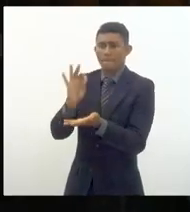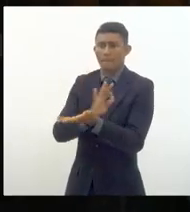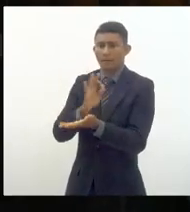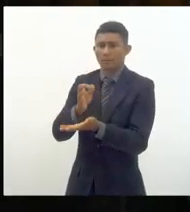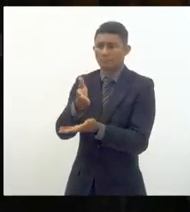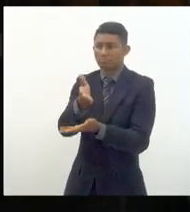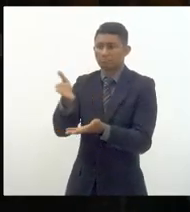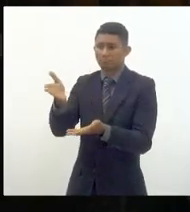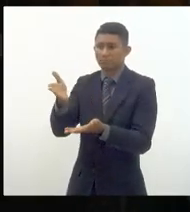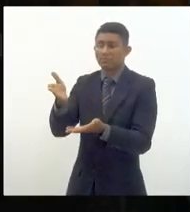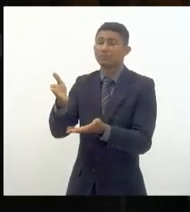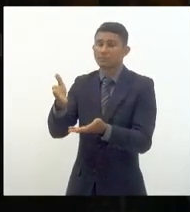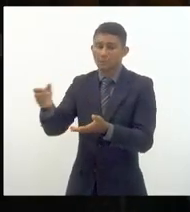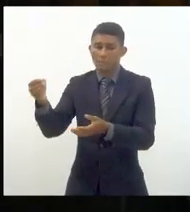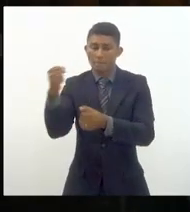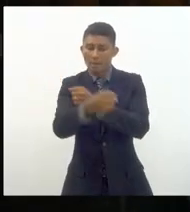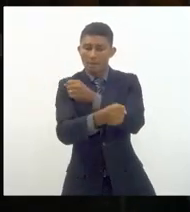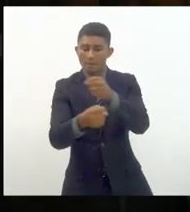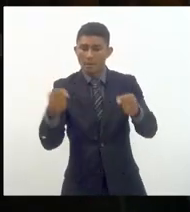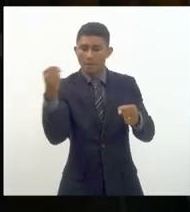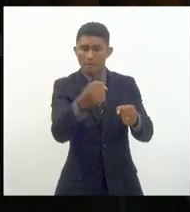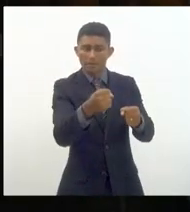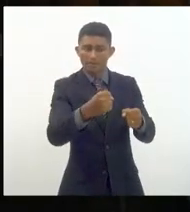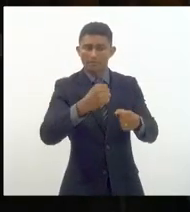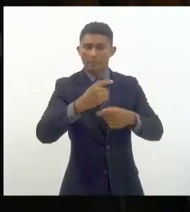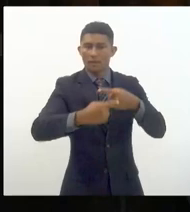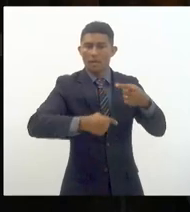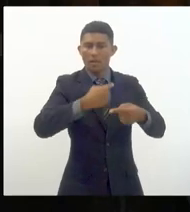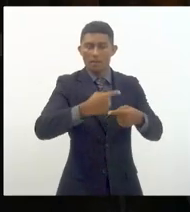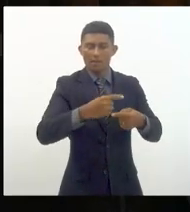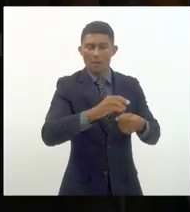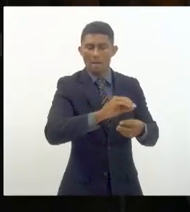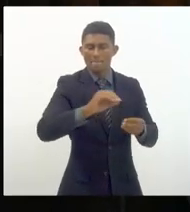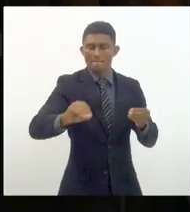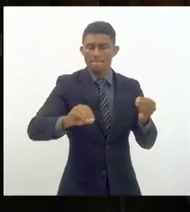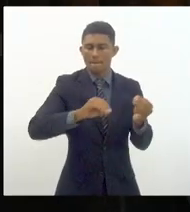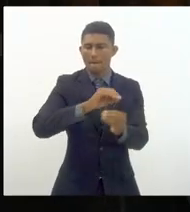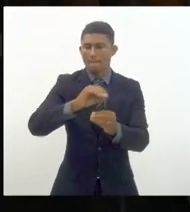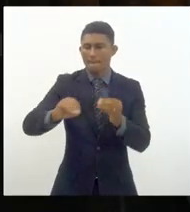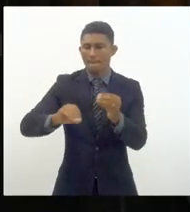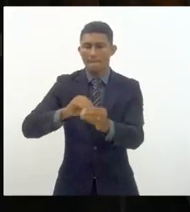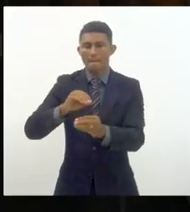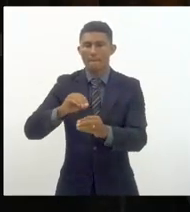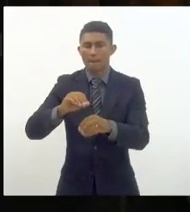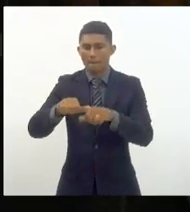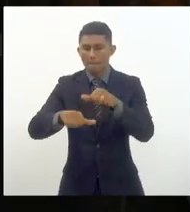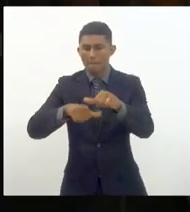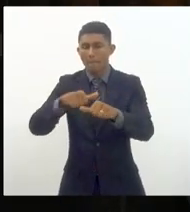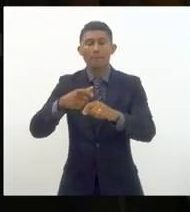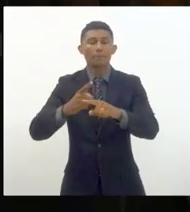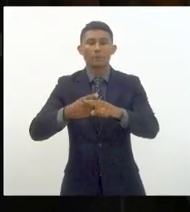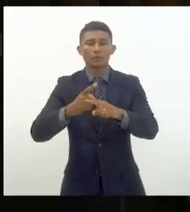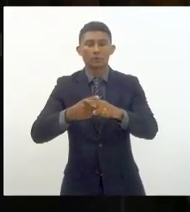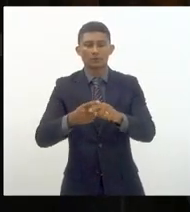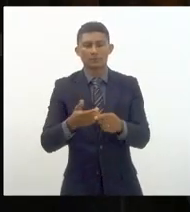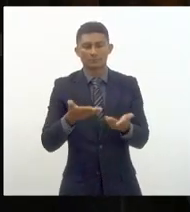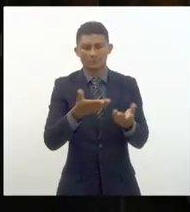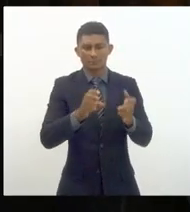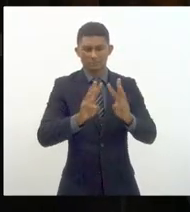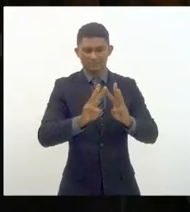desfio de finalidade porque na mesma matéria na mesma matéria